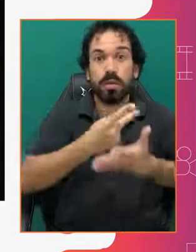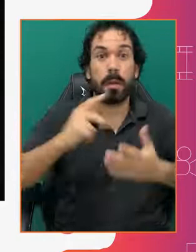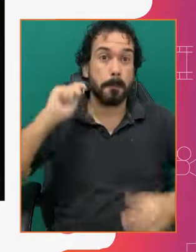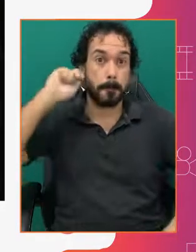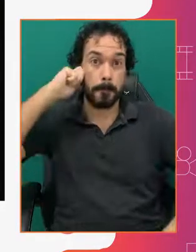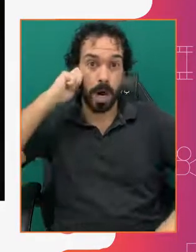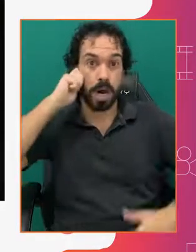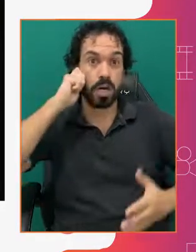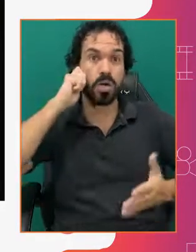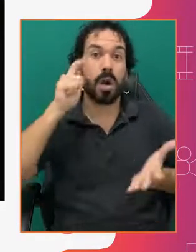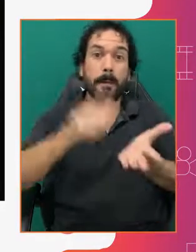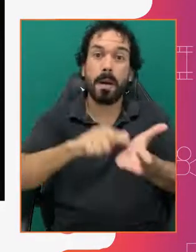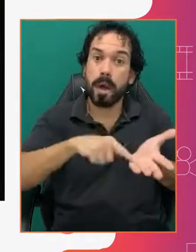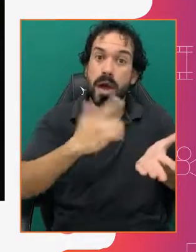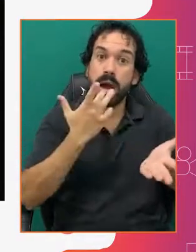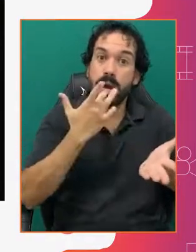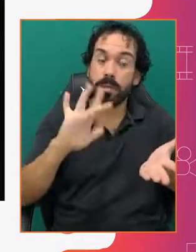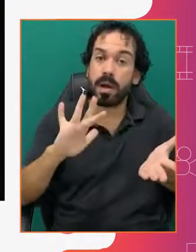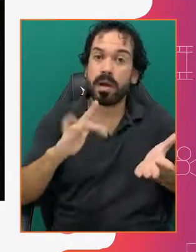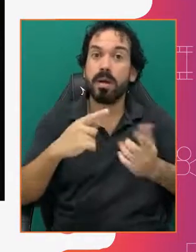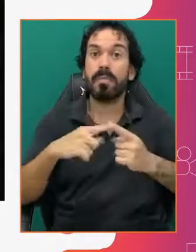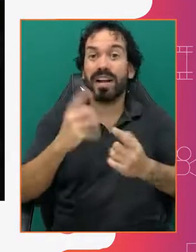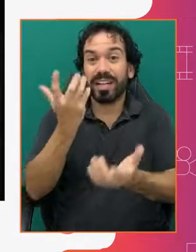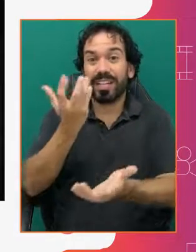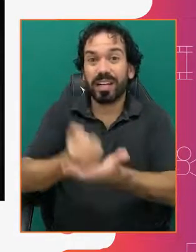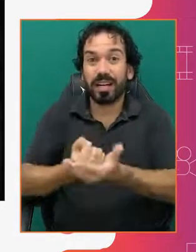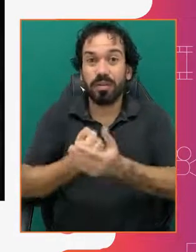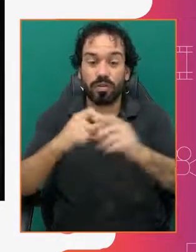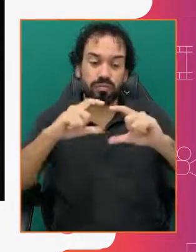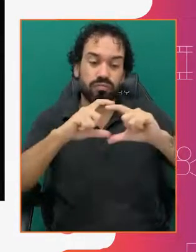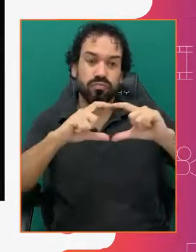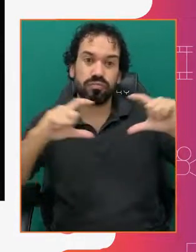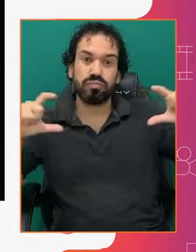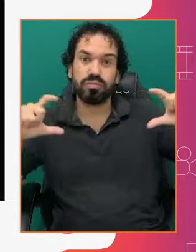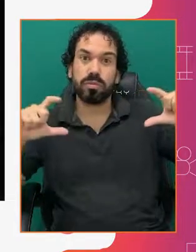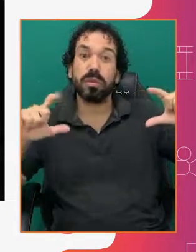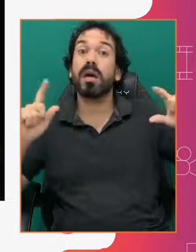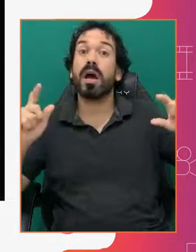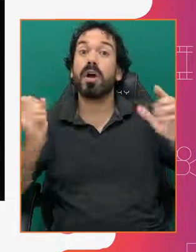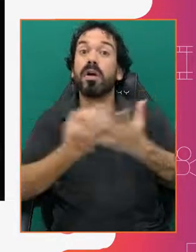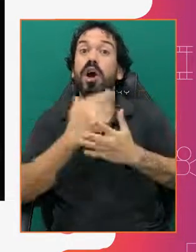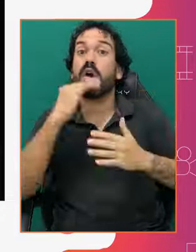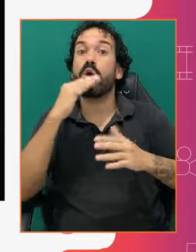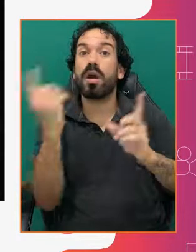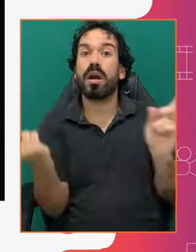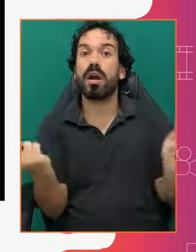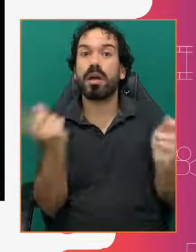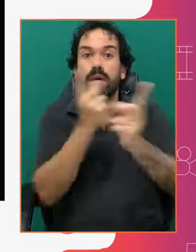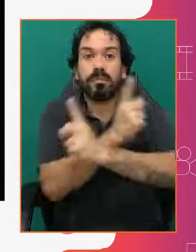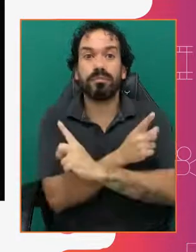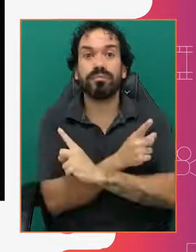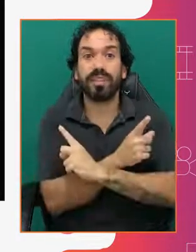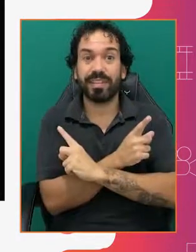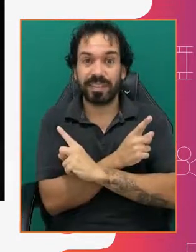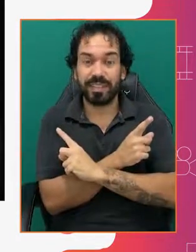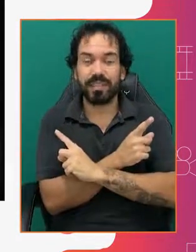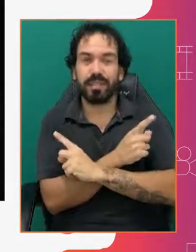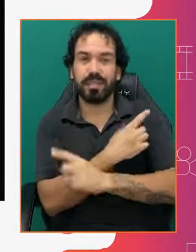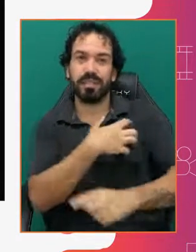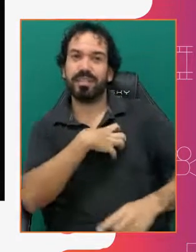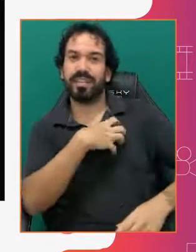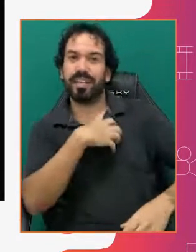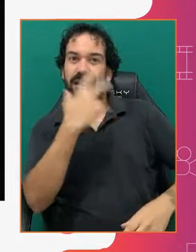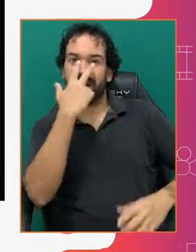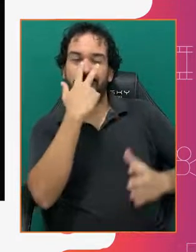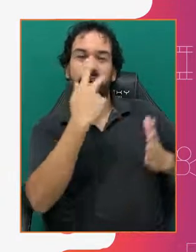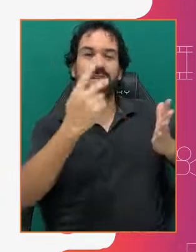preto, num papel branco, mas gravou em negativo, o que inverteu as cores e deixou então um aspecto